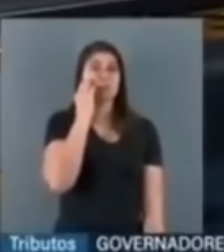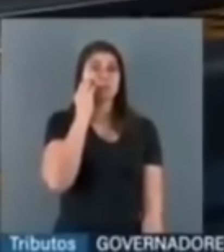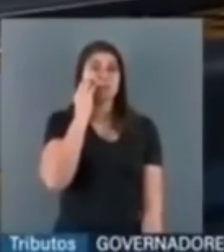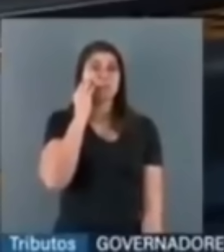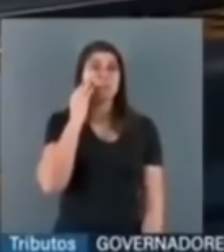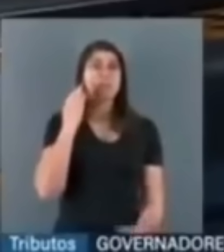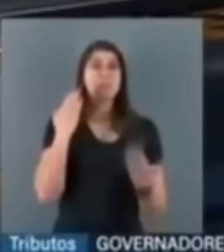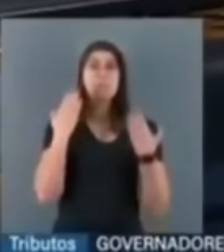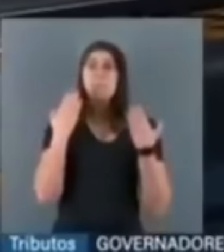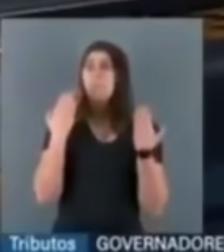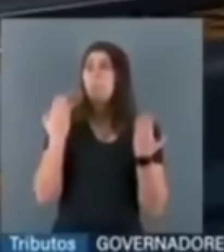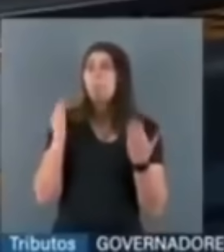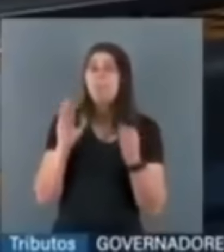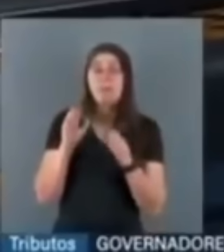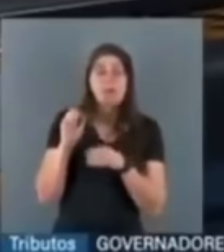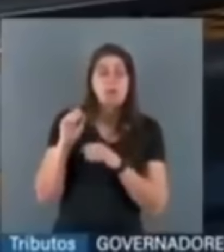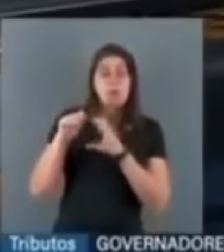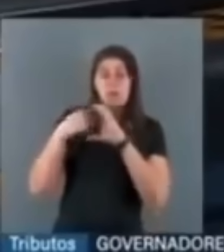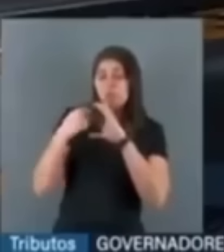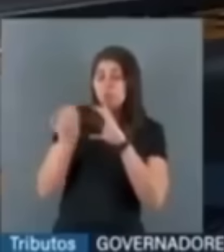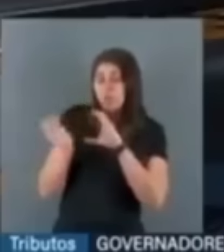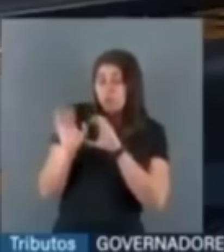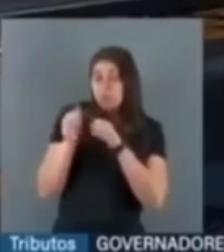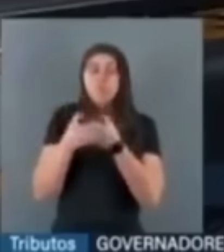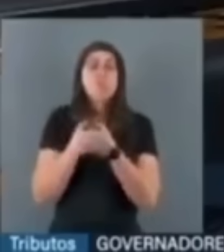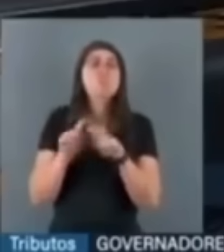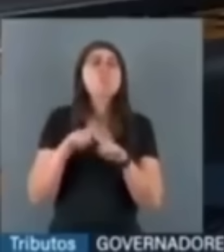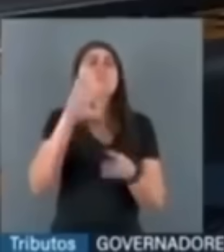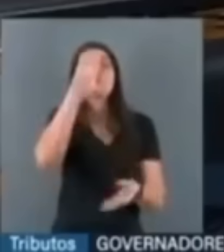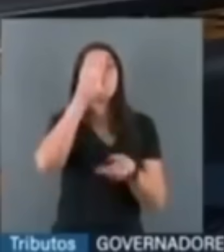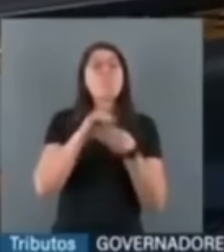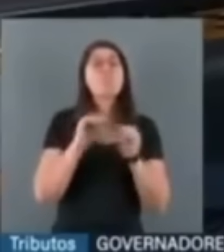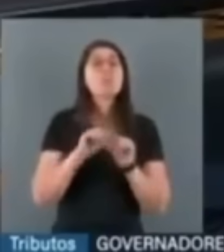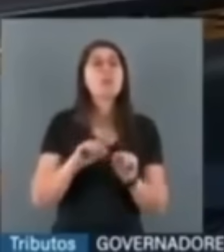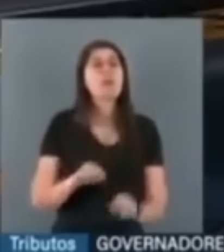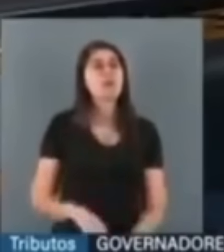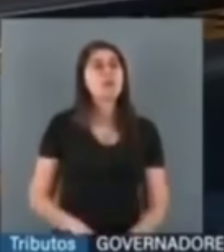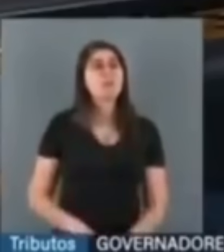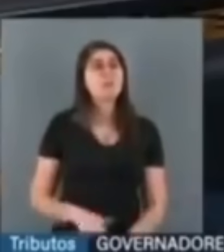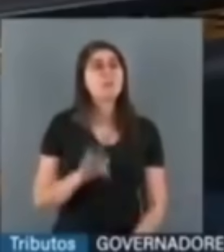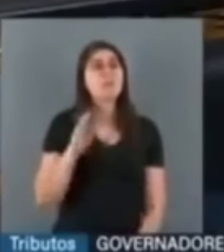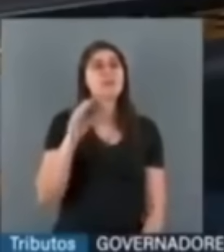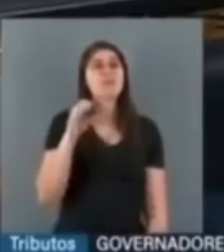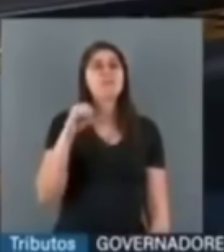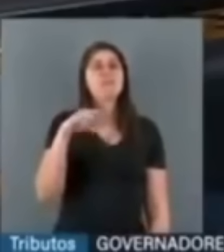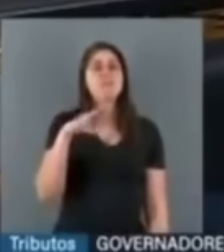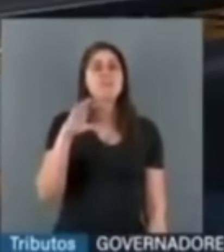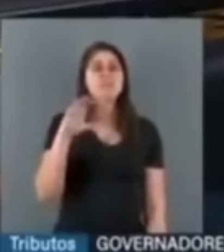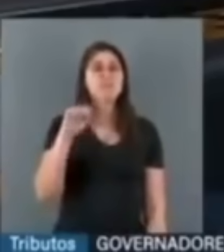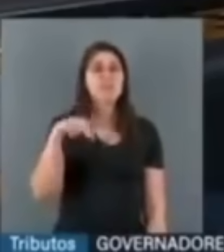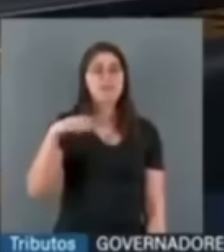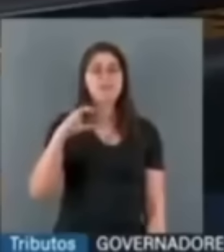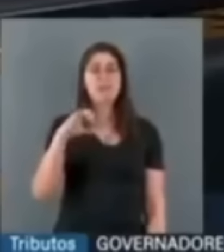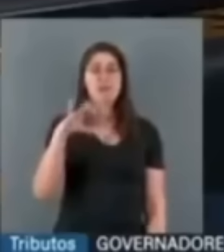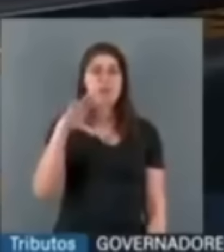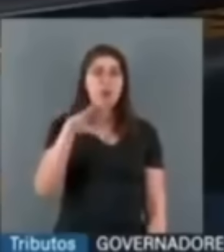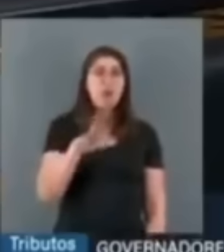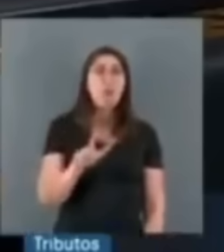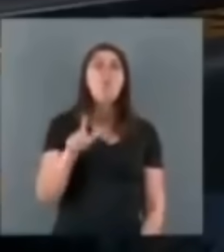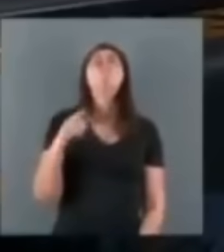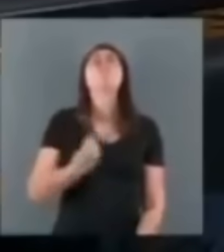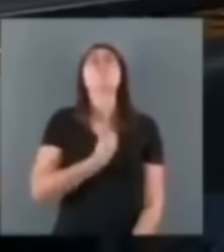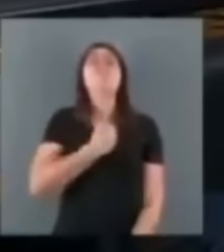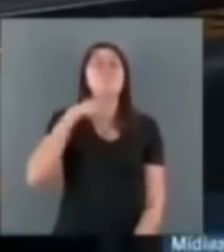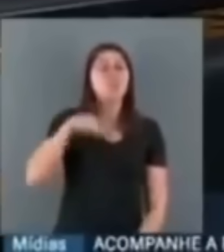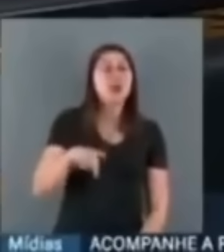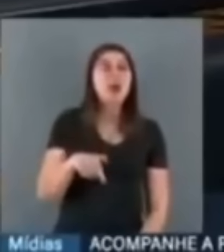não mostra as imagens, sabe qual a conclusão que eu chego? A Força Nacional estava no Ministério da Justiça para fazer a segurança